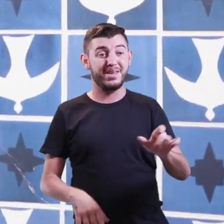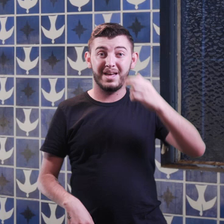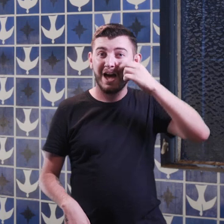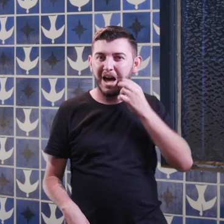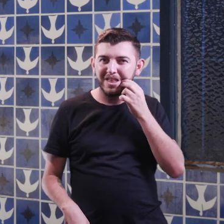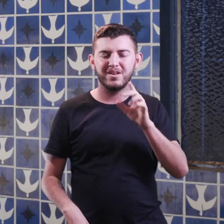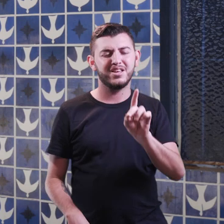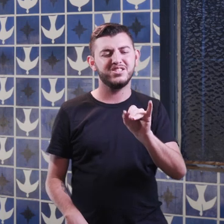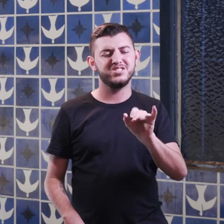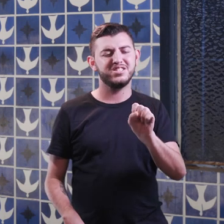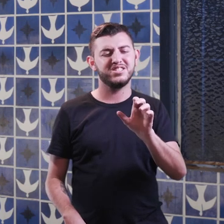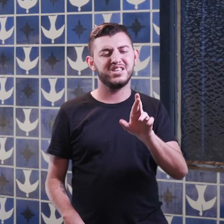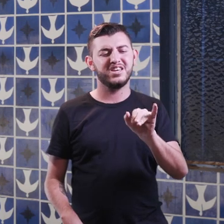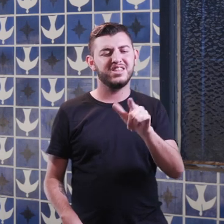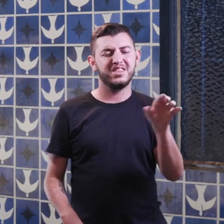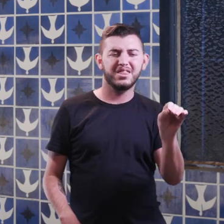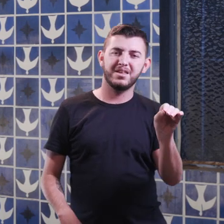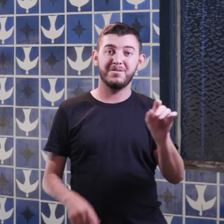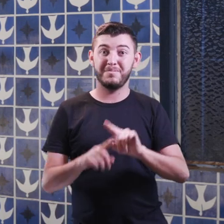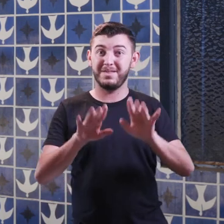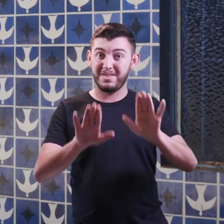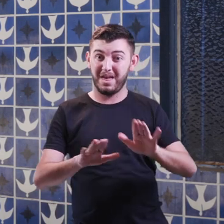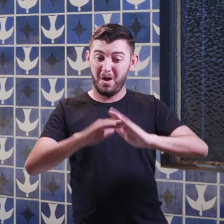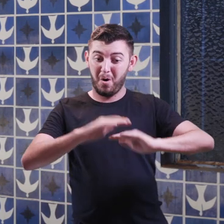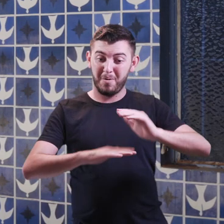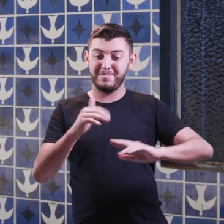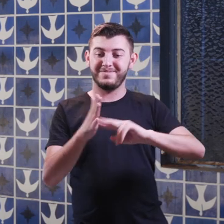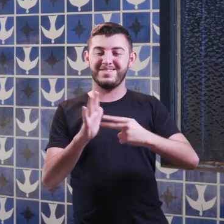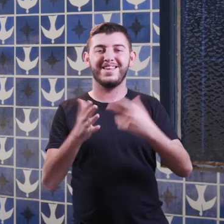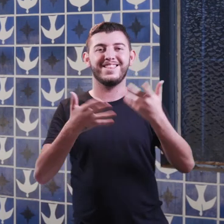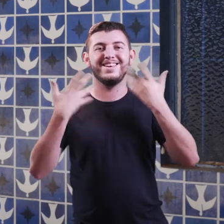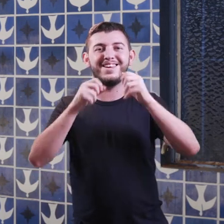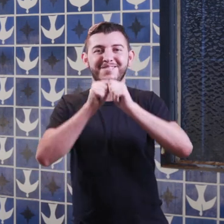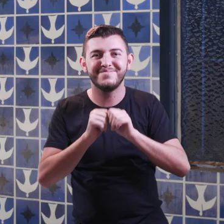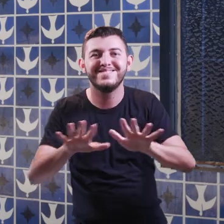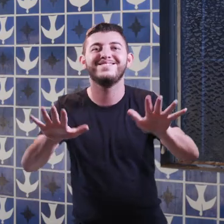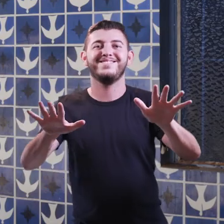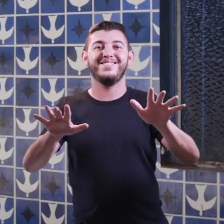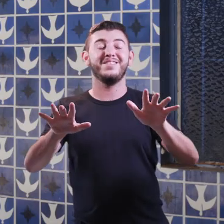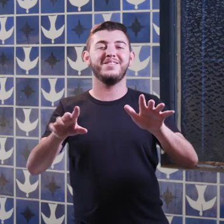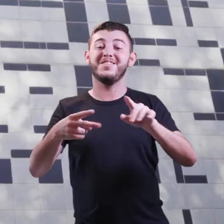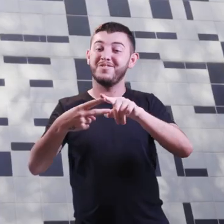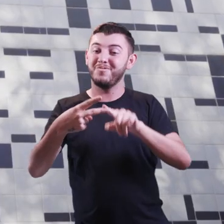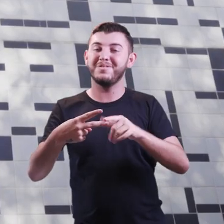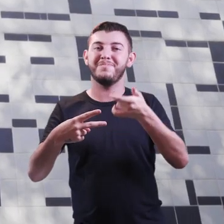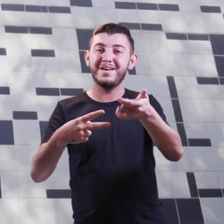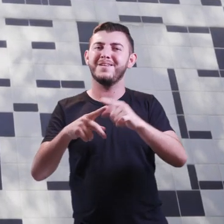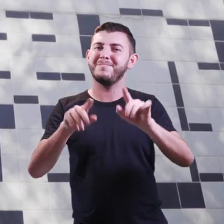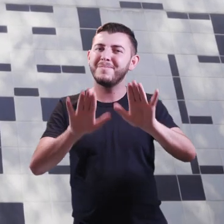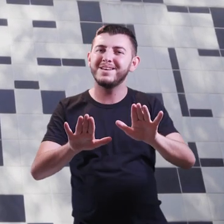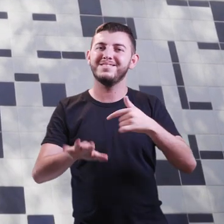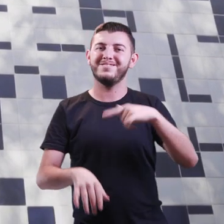discrição. E para a obra dele, é alegria contagiante. São duas palavras, mas alegria.